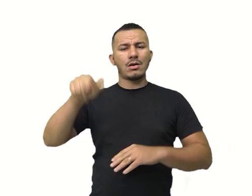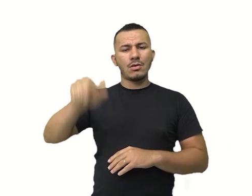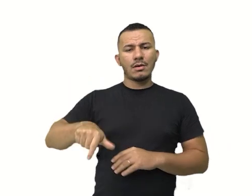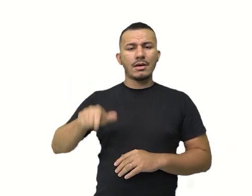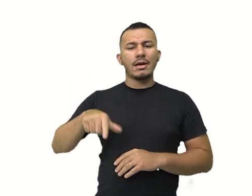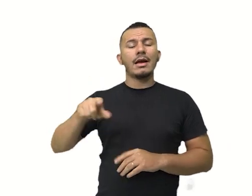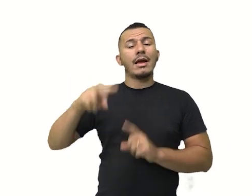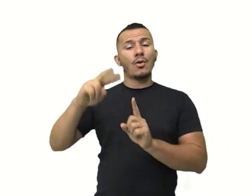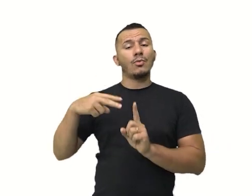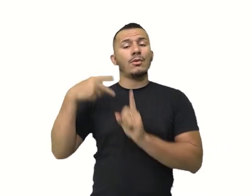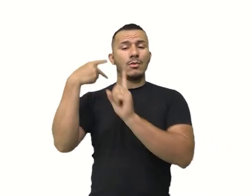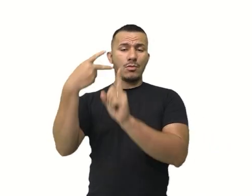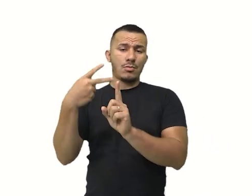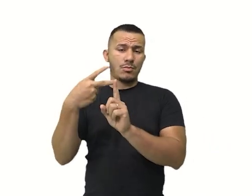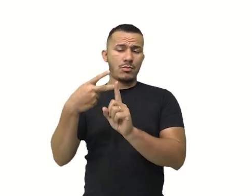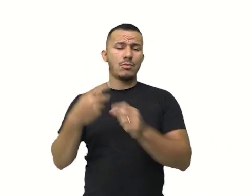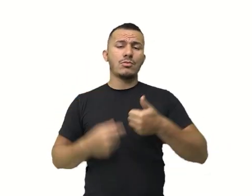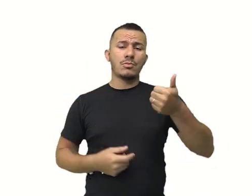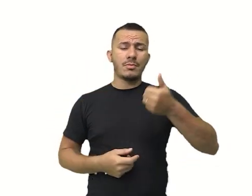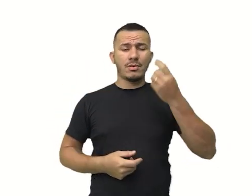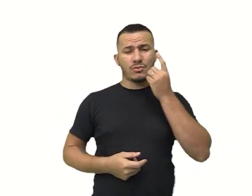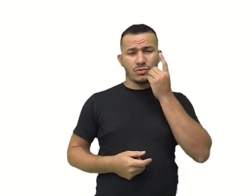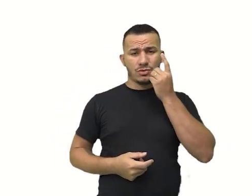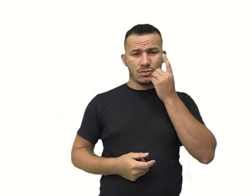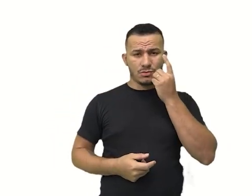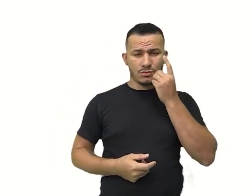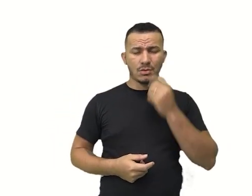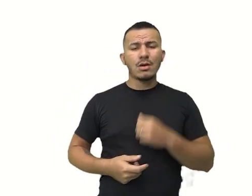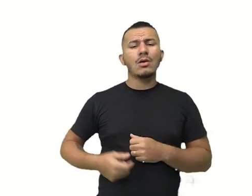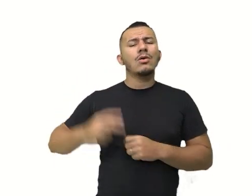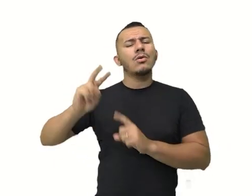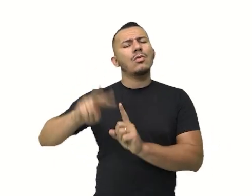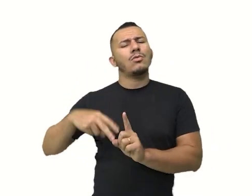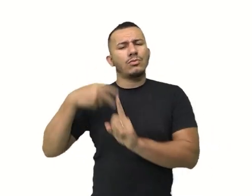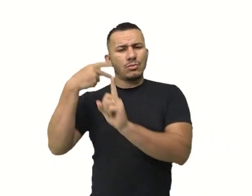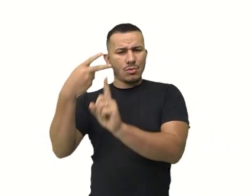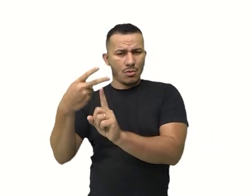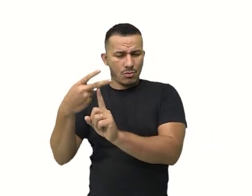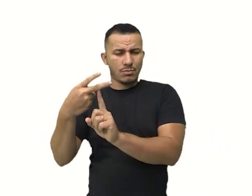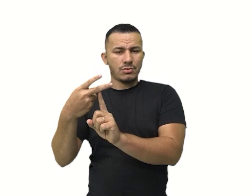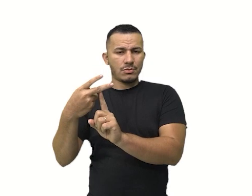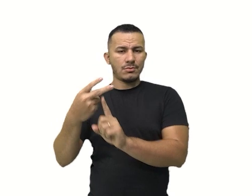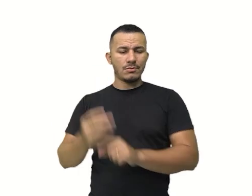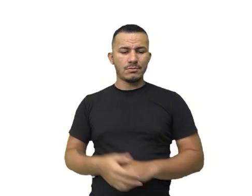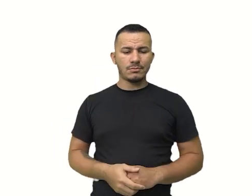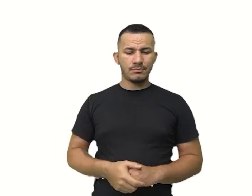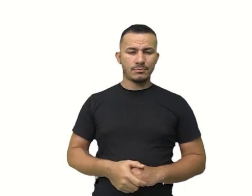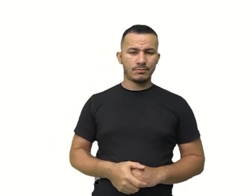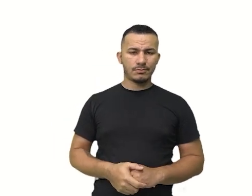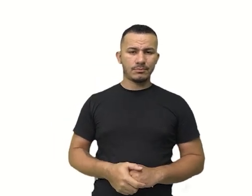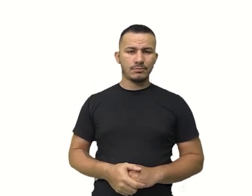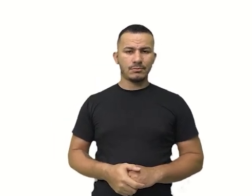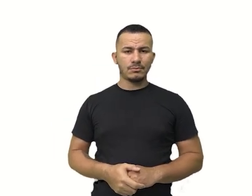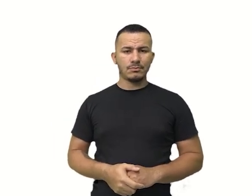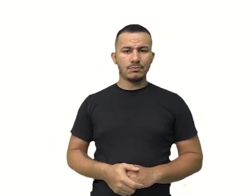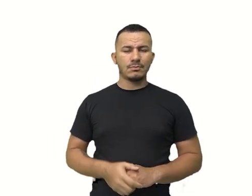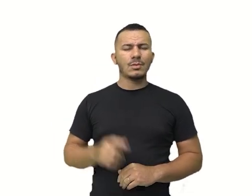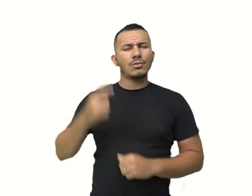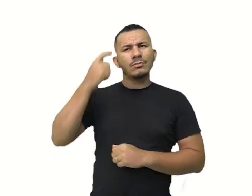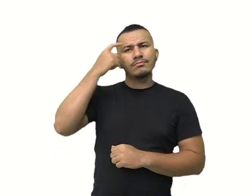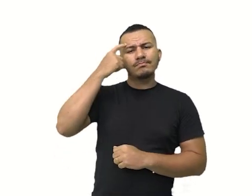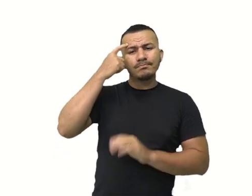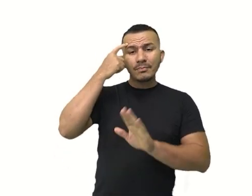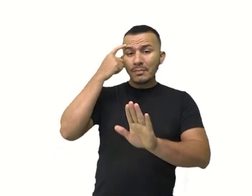ele fez o dobro. O dobro do primeiro dia. O texto falou isso pra gente. É só a gente pensar assim,